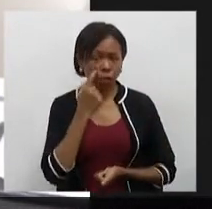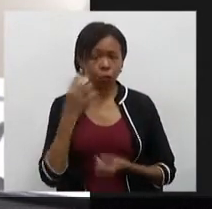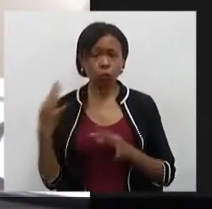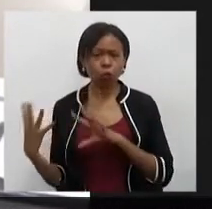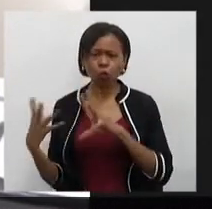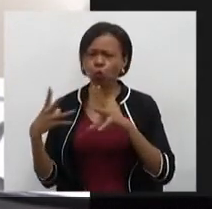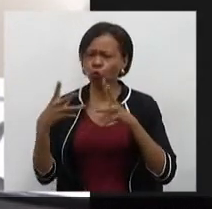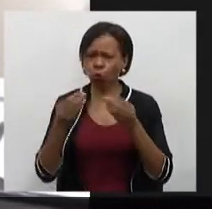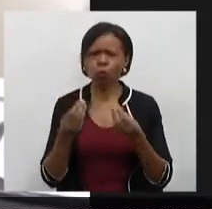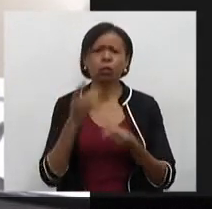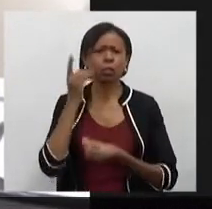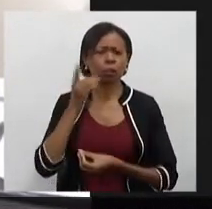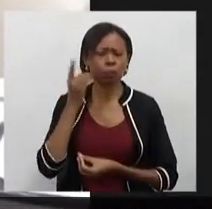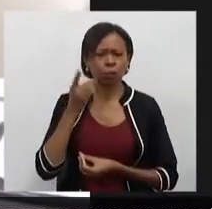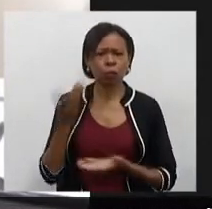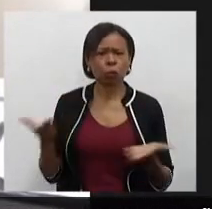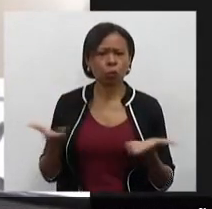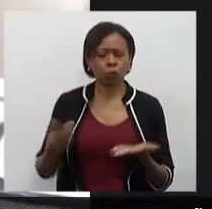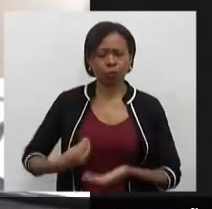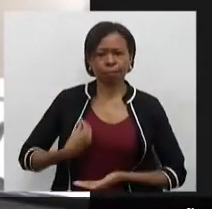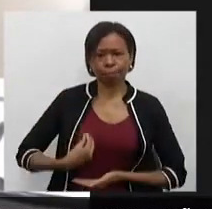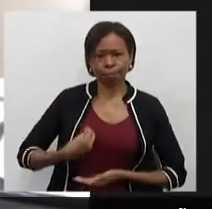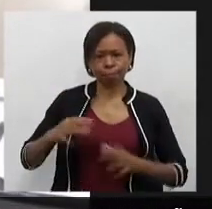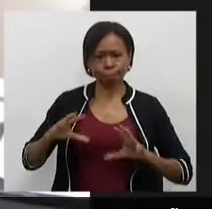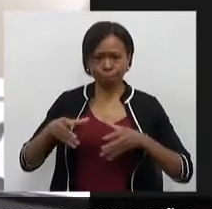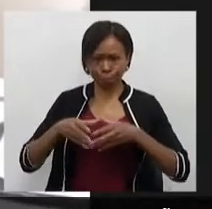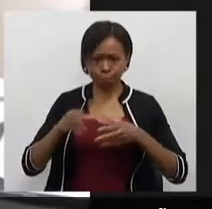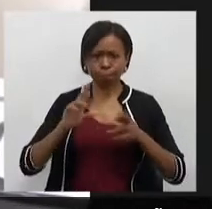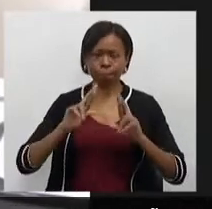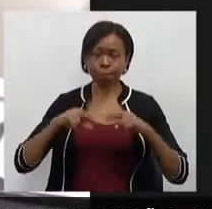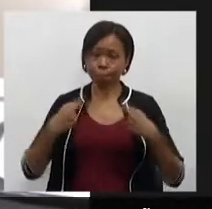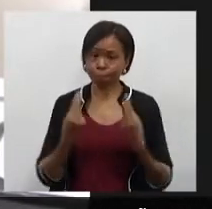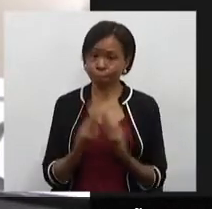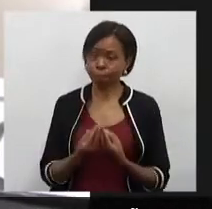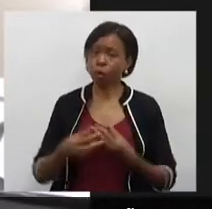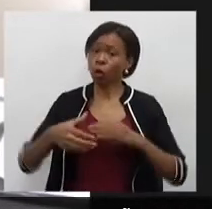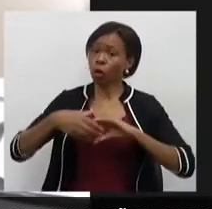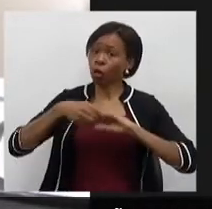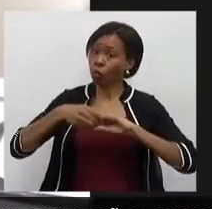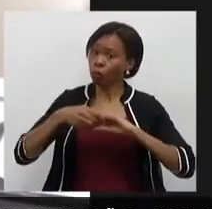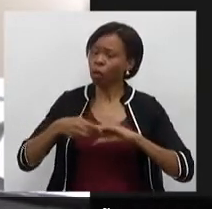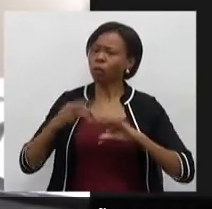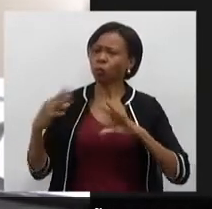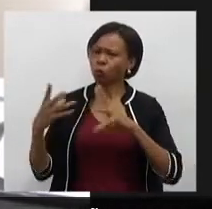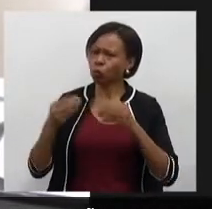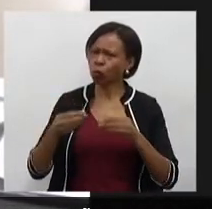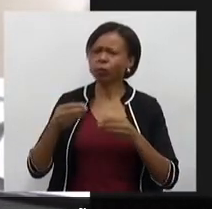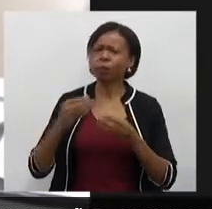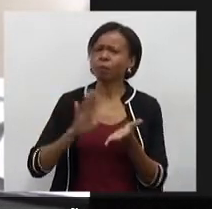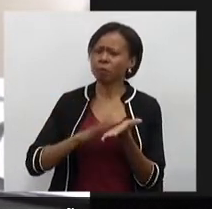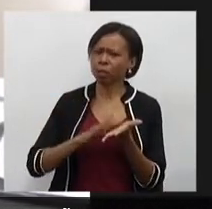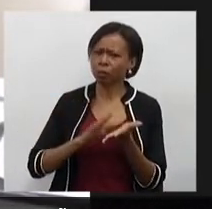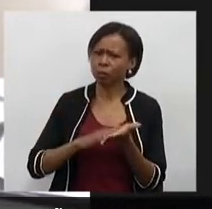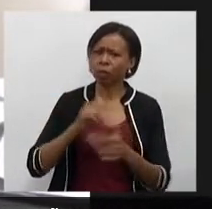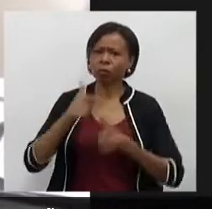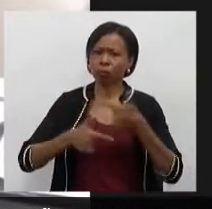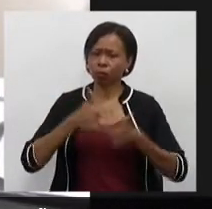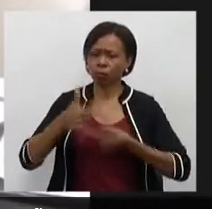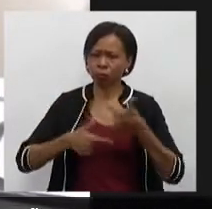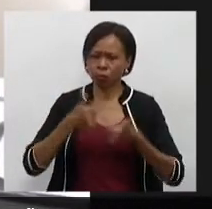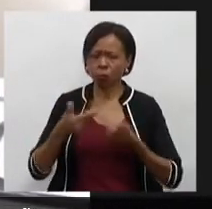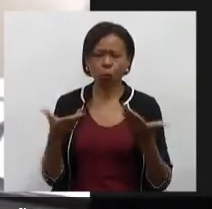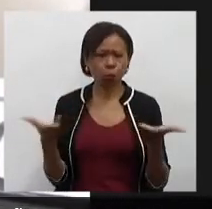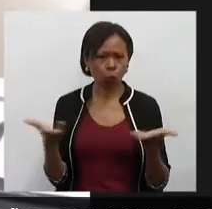deputados e deputadas que compõem essa reunião. Quero cumprimentar a todos de uma forma muito especial, parabenizar pelo trabalho que está sendo